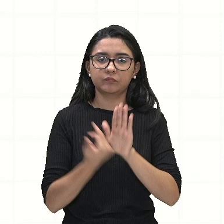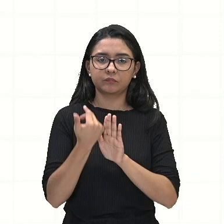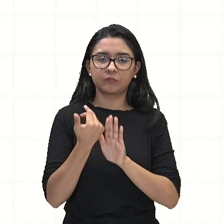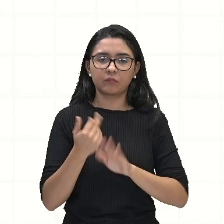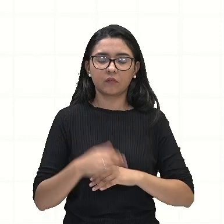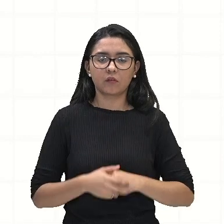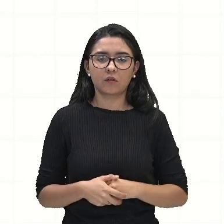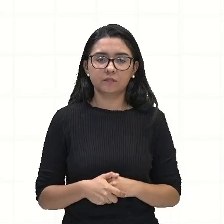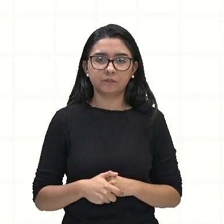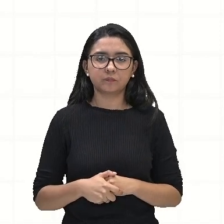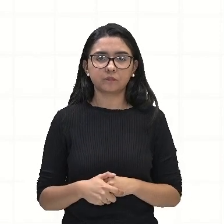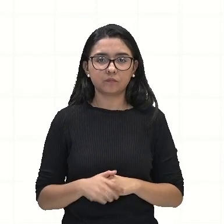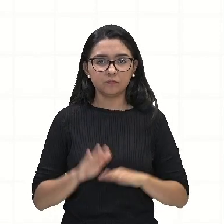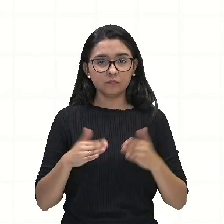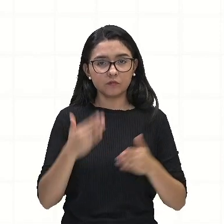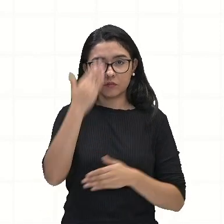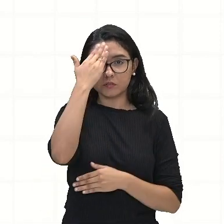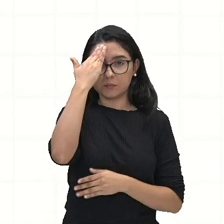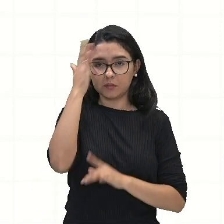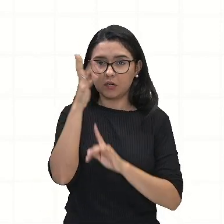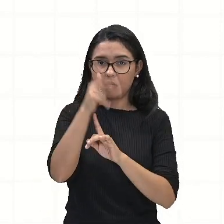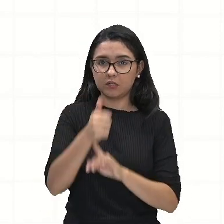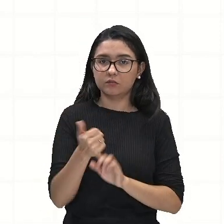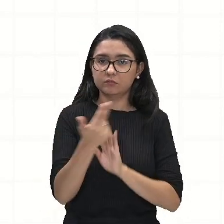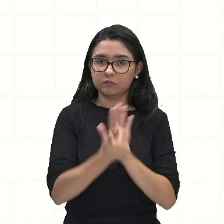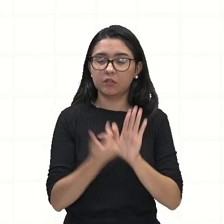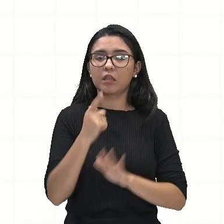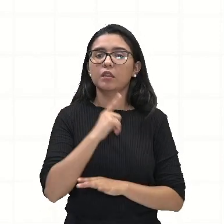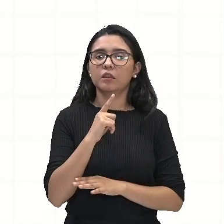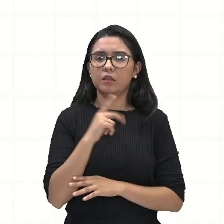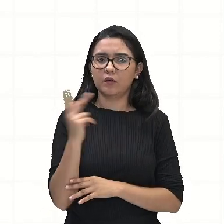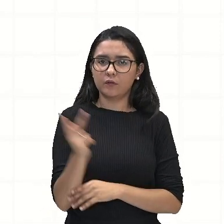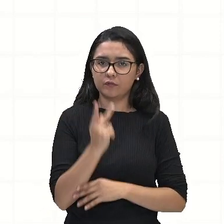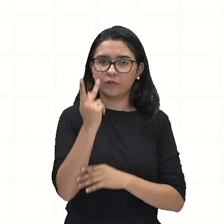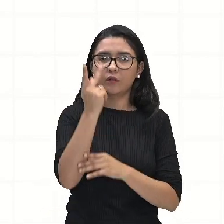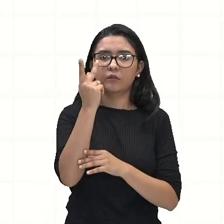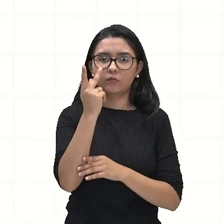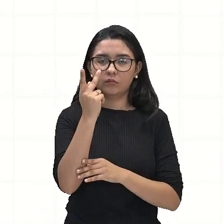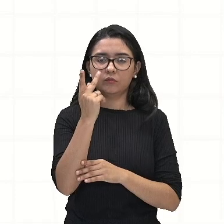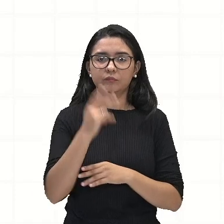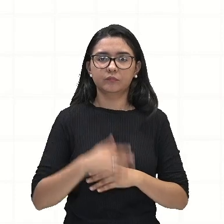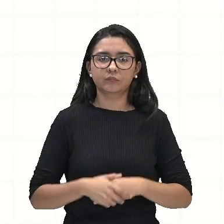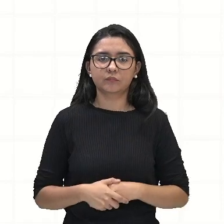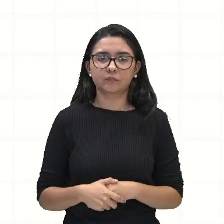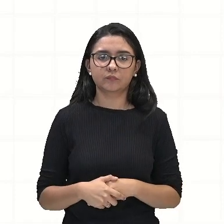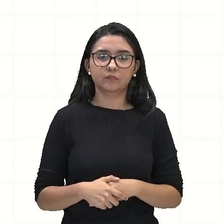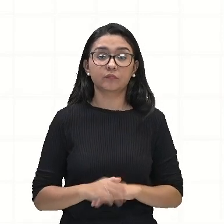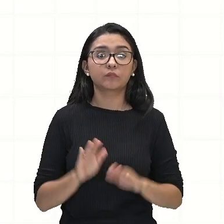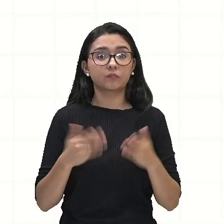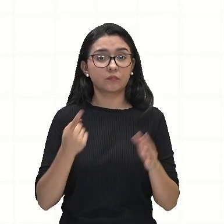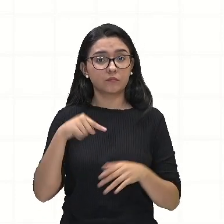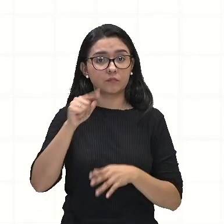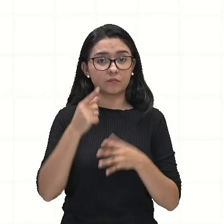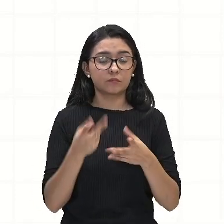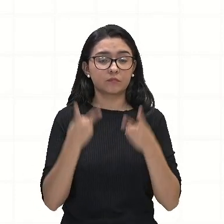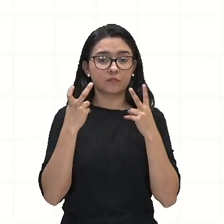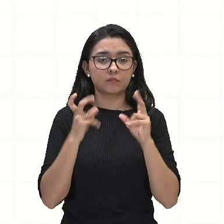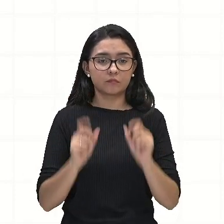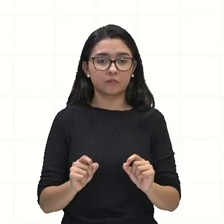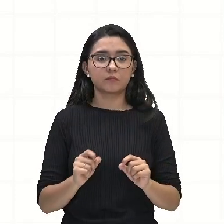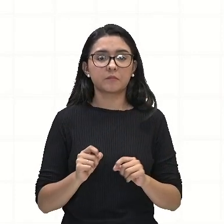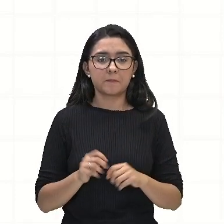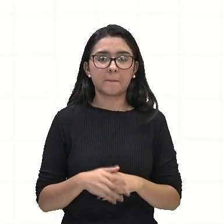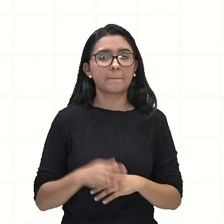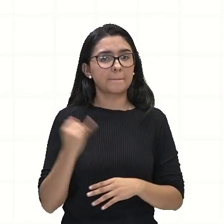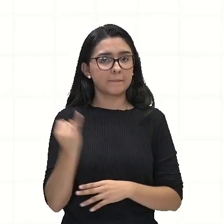E nós sabemos que obras de arte, elas possuem um valor econômico muito alto. Então, para vocês observarem aí como que